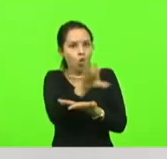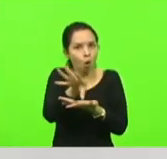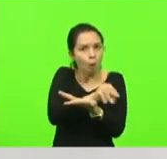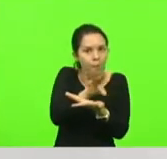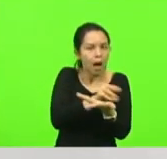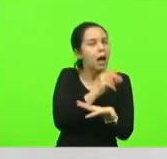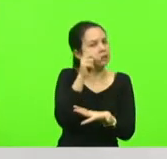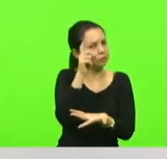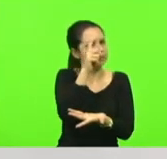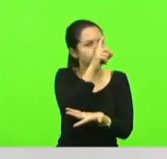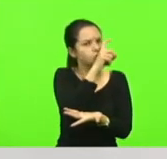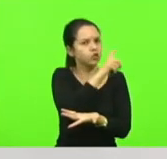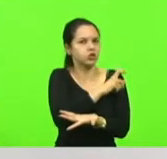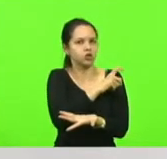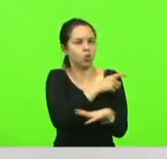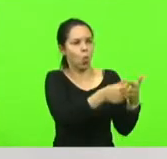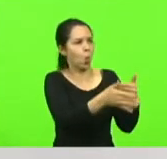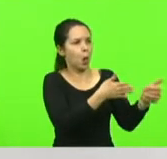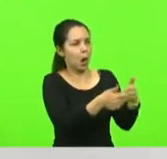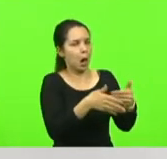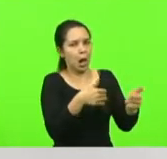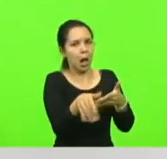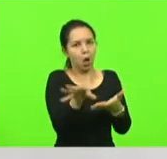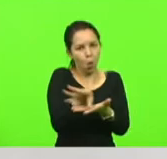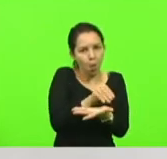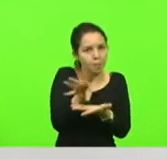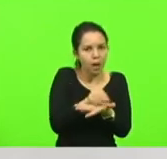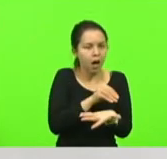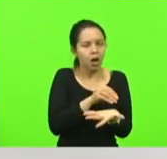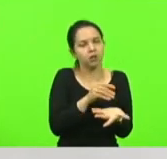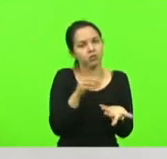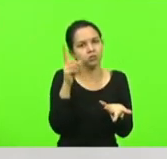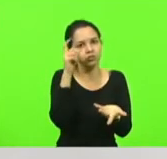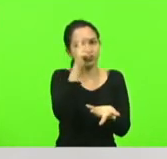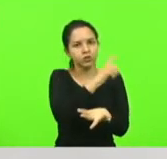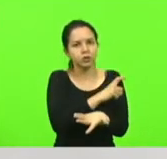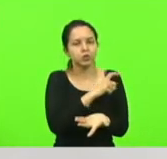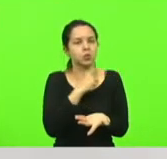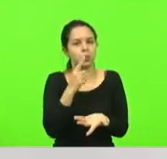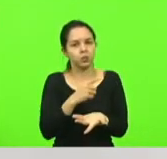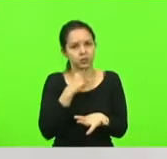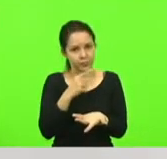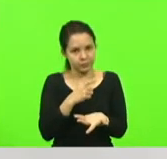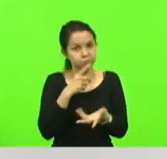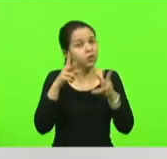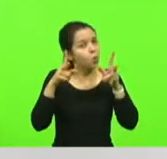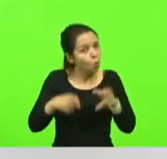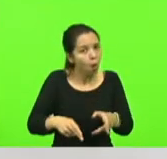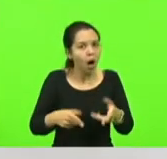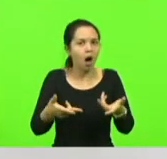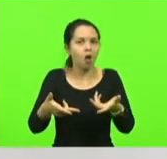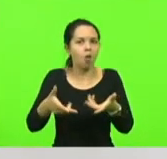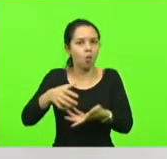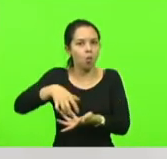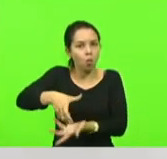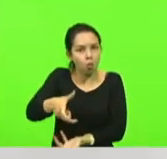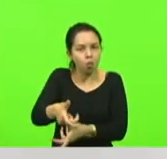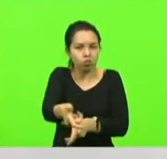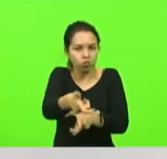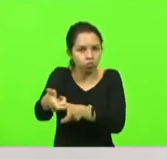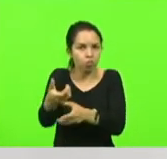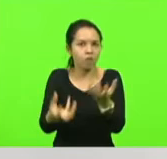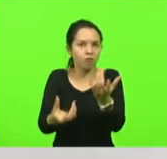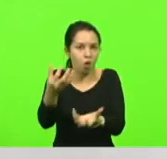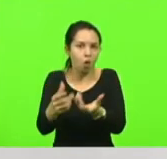qualquer quadrilha, né, que age nessa questão dos extintores de incêndios, do GNV e até